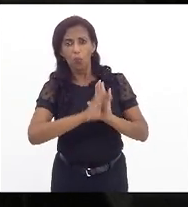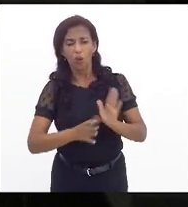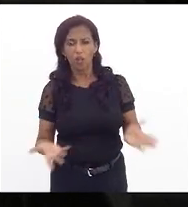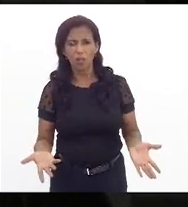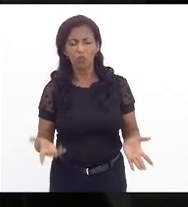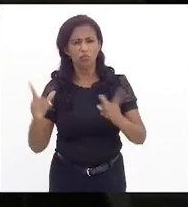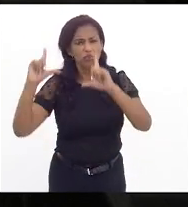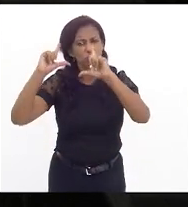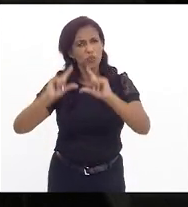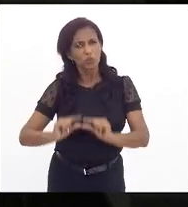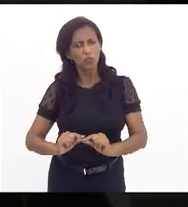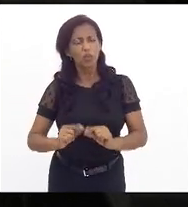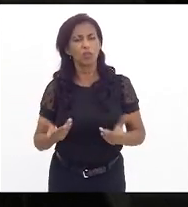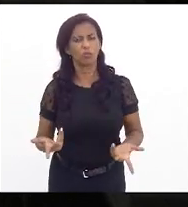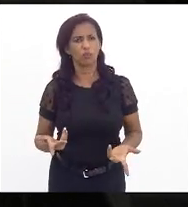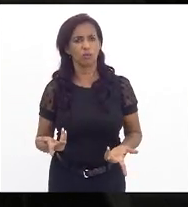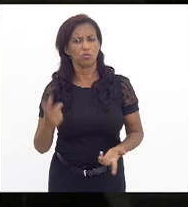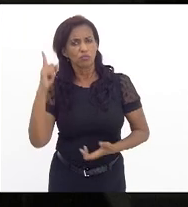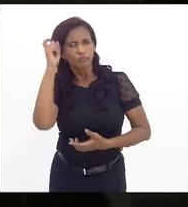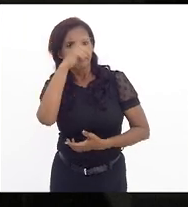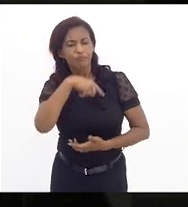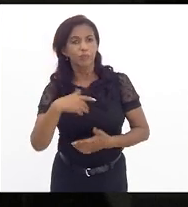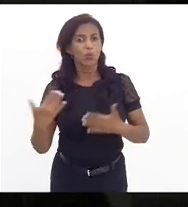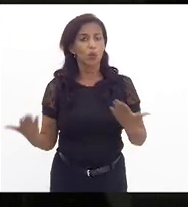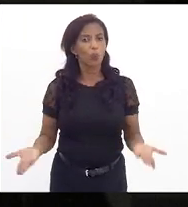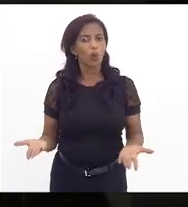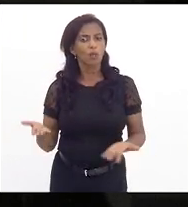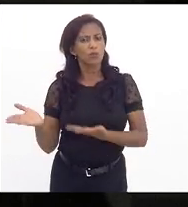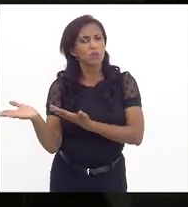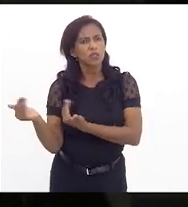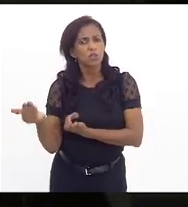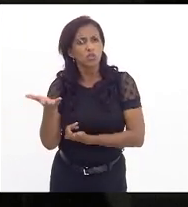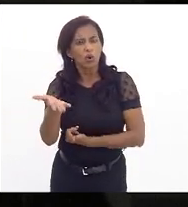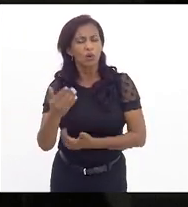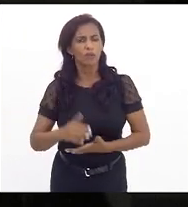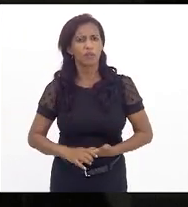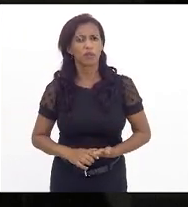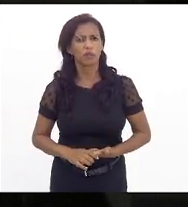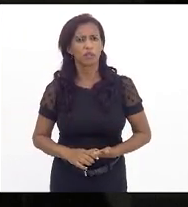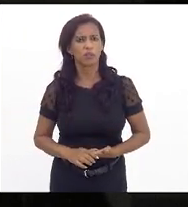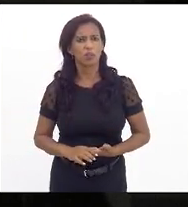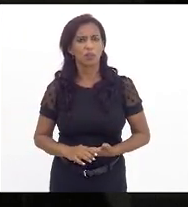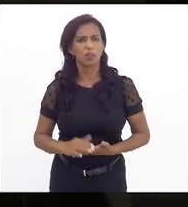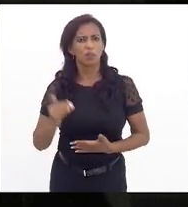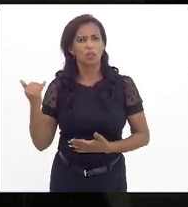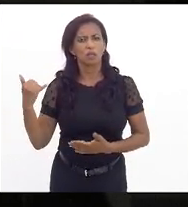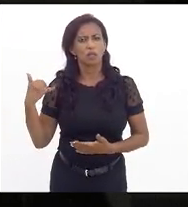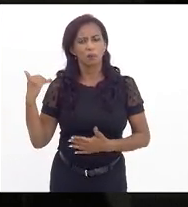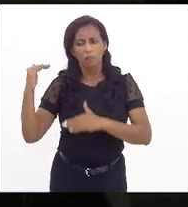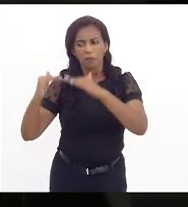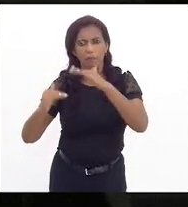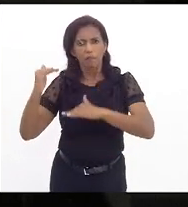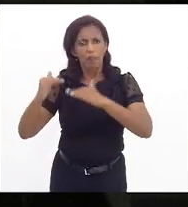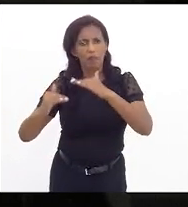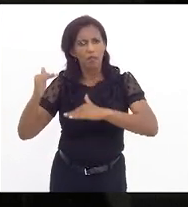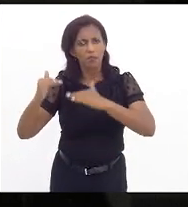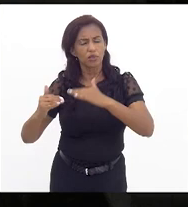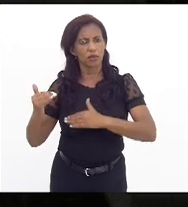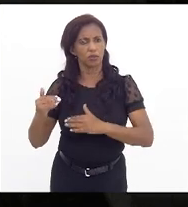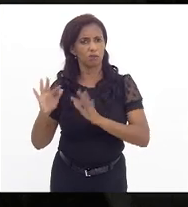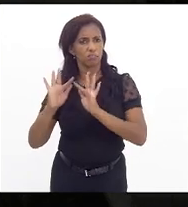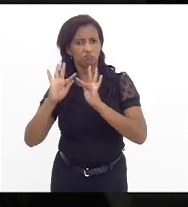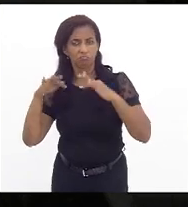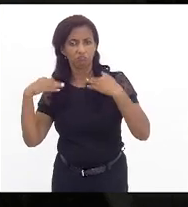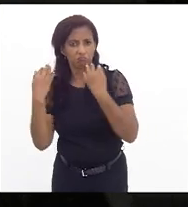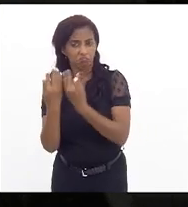apequenado, diminuído, rarefeito, quando os adolescentes e jovens das camadas médias, das camadas médias altas, das